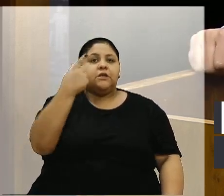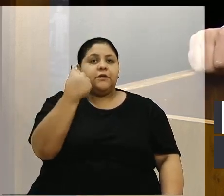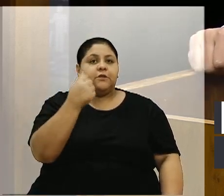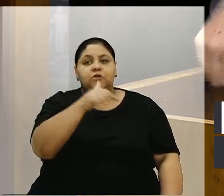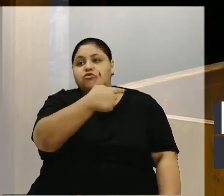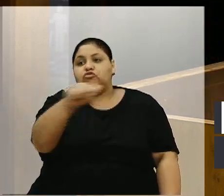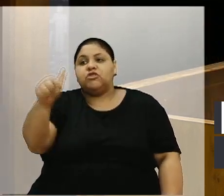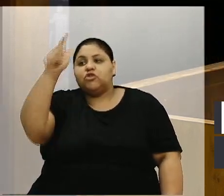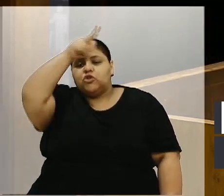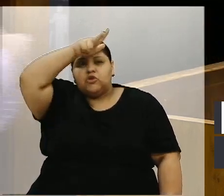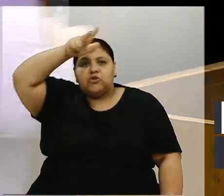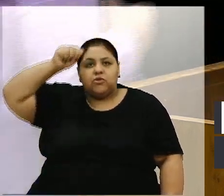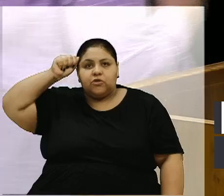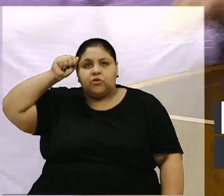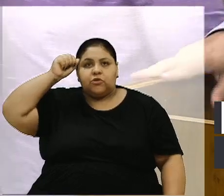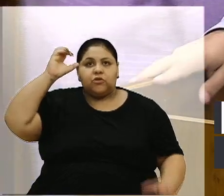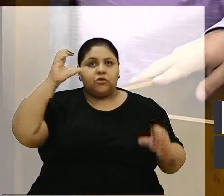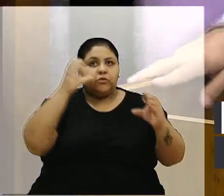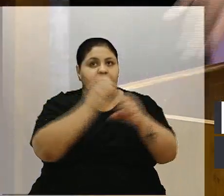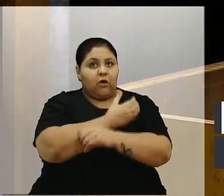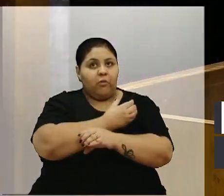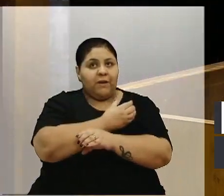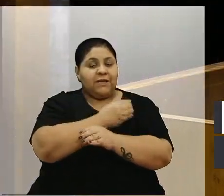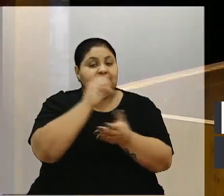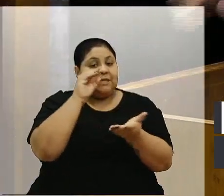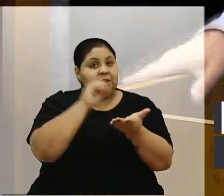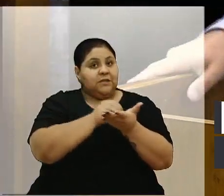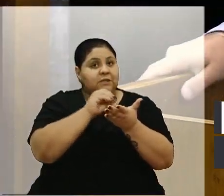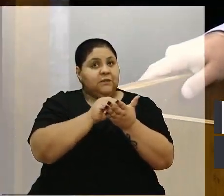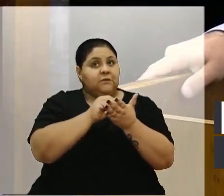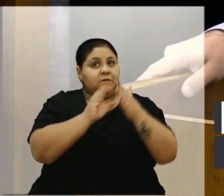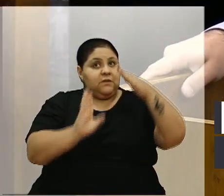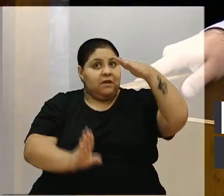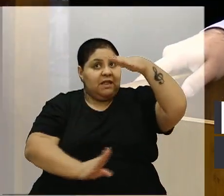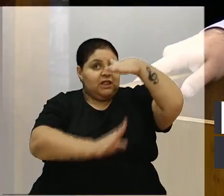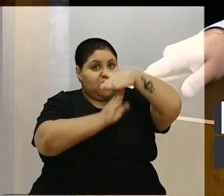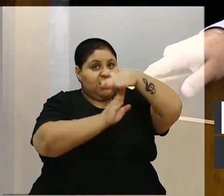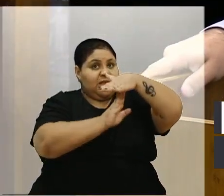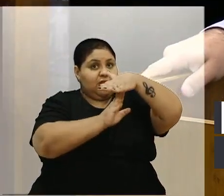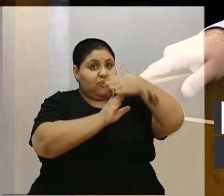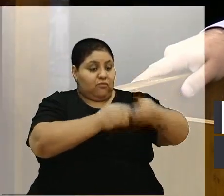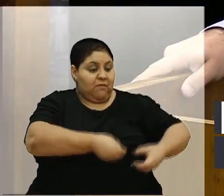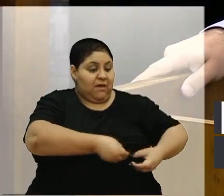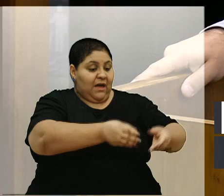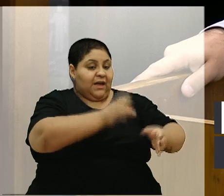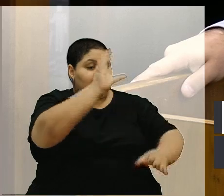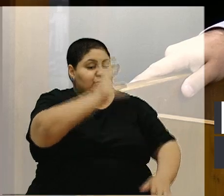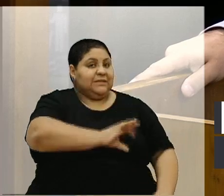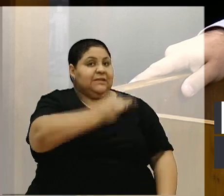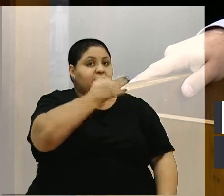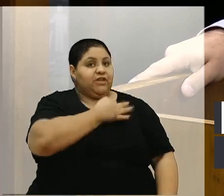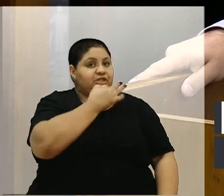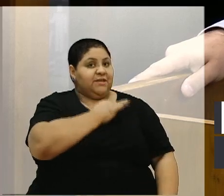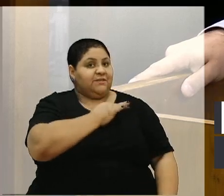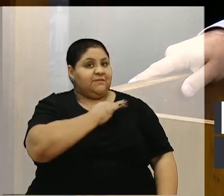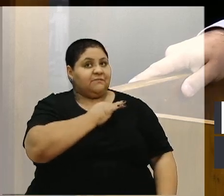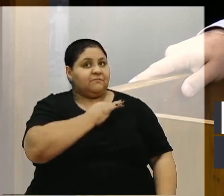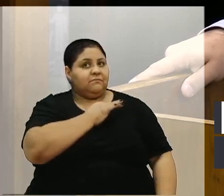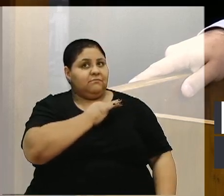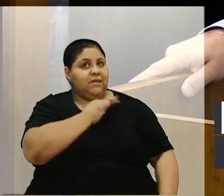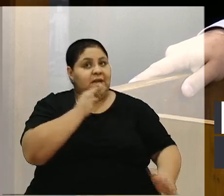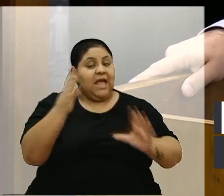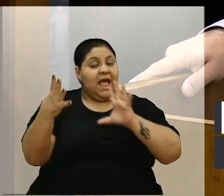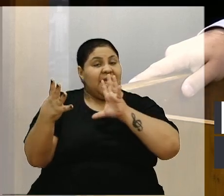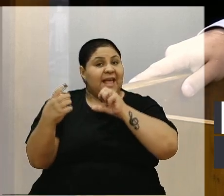outras prefeituras para cobrir o déficit do teto e que sai do bolso de Caxias? Queria saber. Aquela